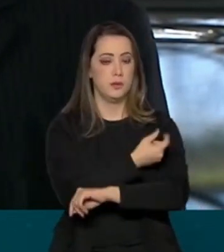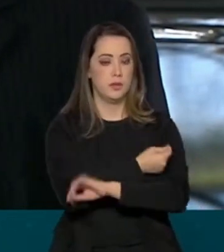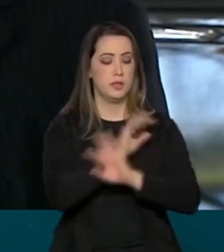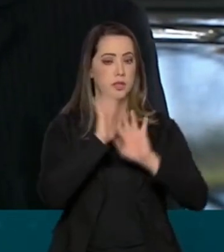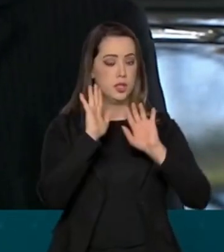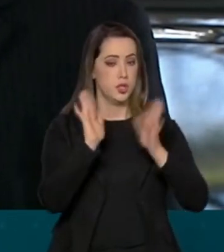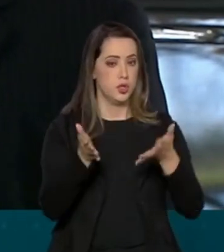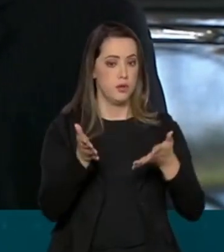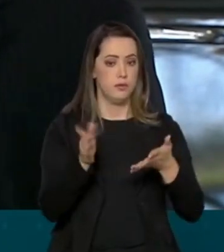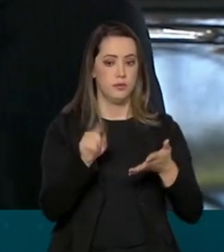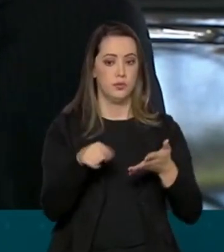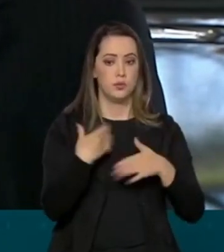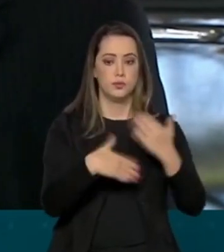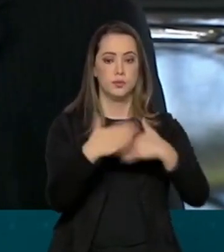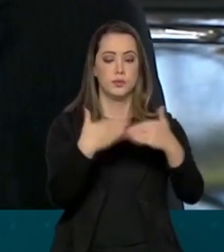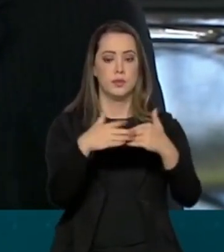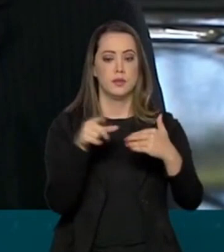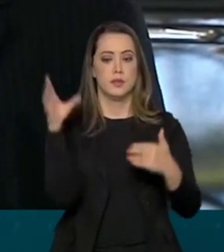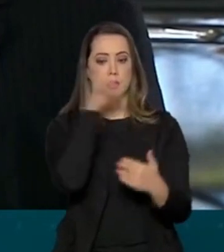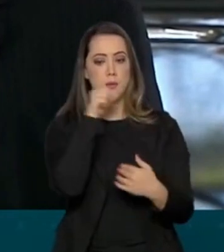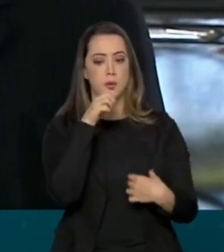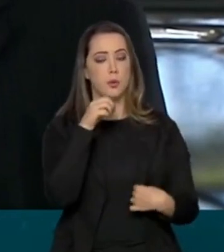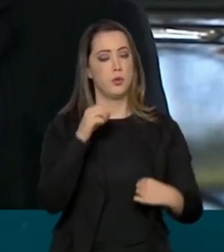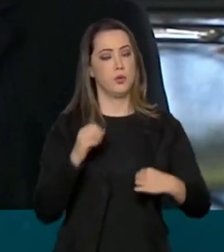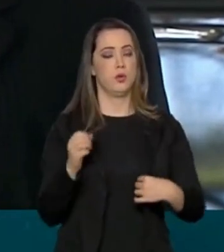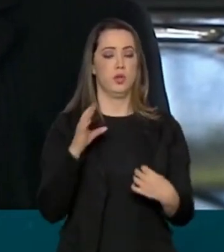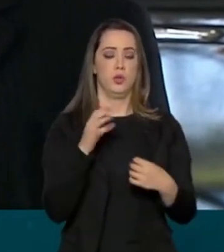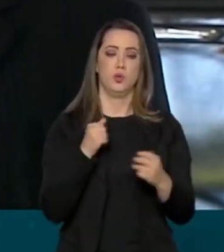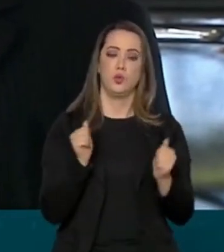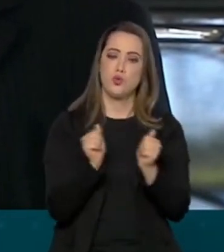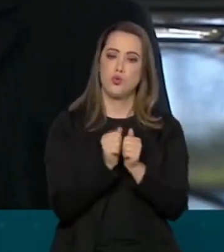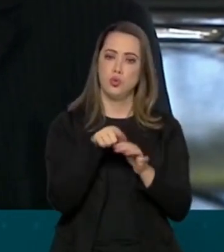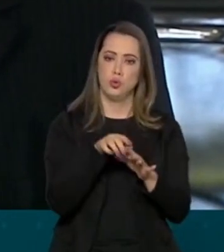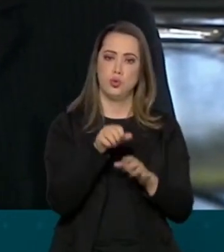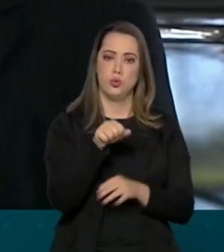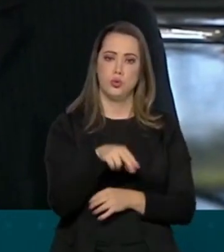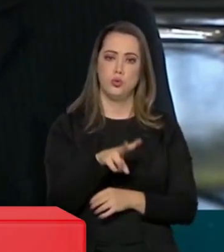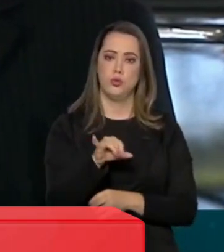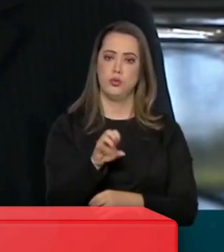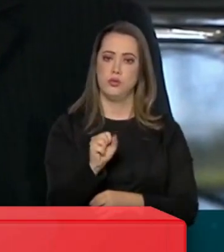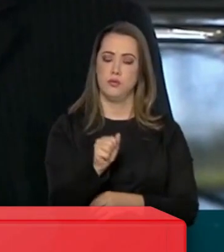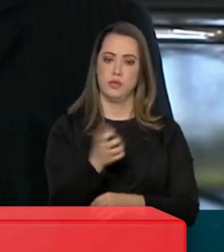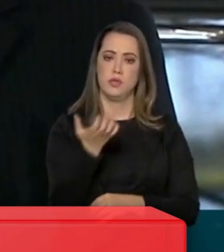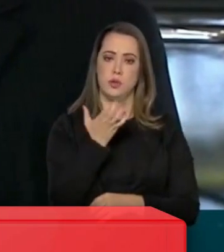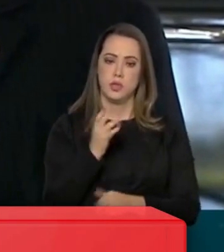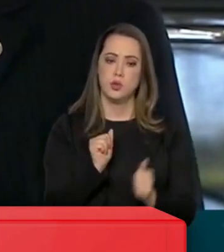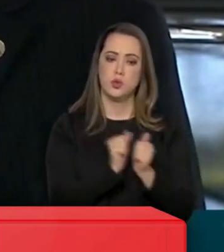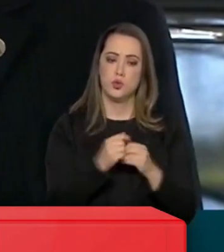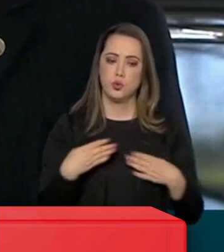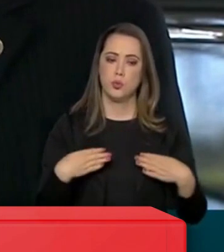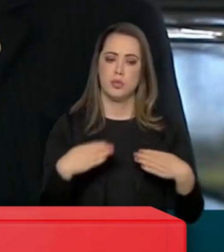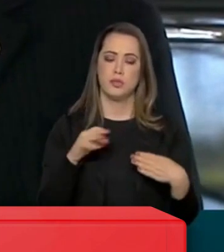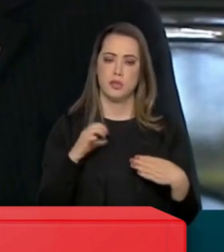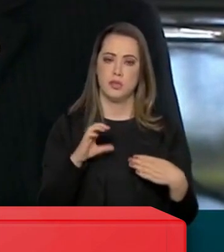já se adiantou bastante com a Anvisa. Então, eu busquei dentro do próprio Ministério